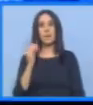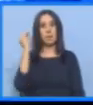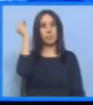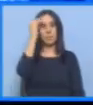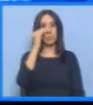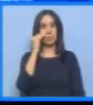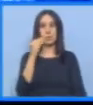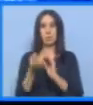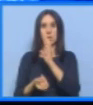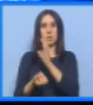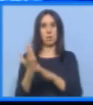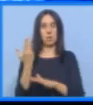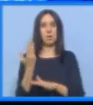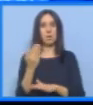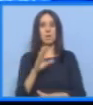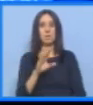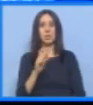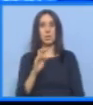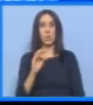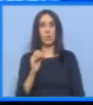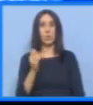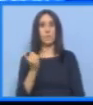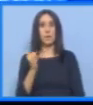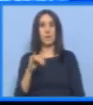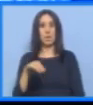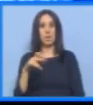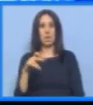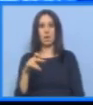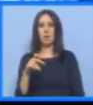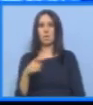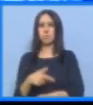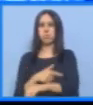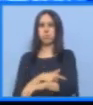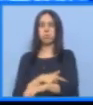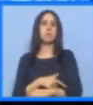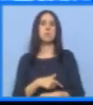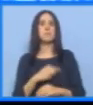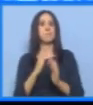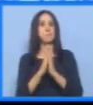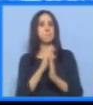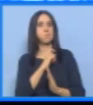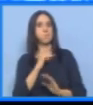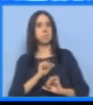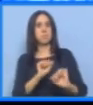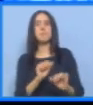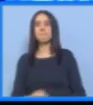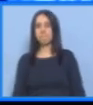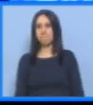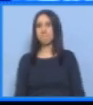República, jacobina, agressiva, portanto, anticlerical e